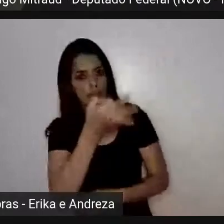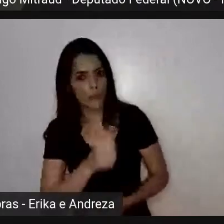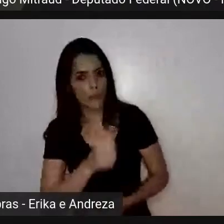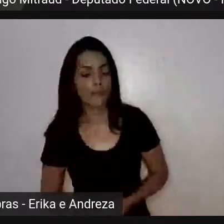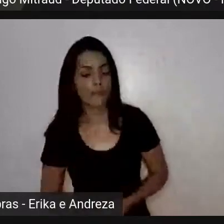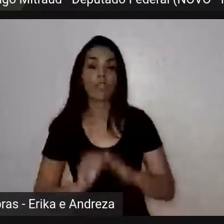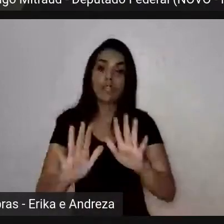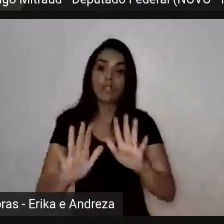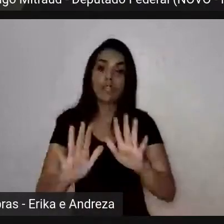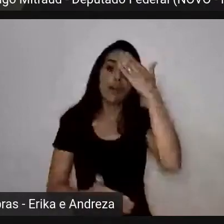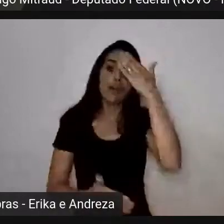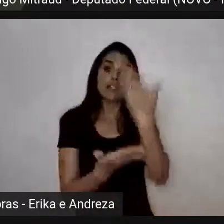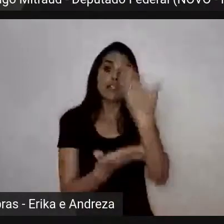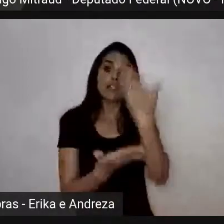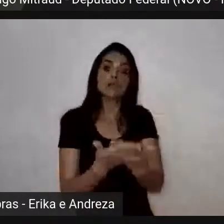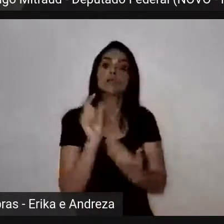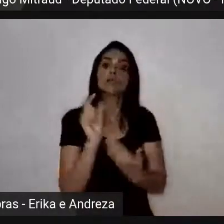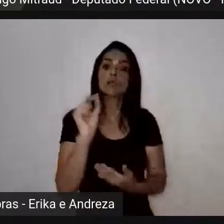questão